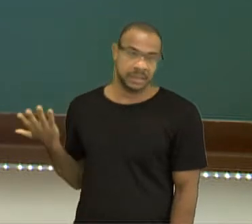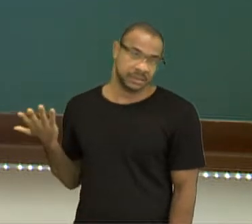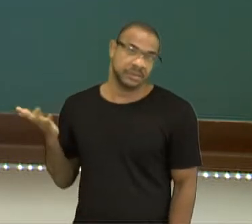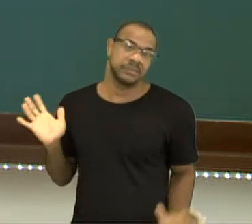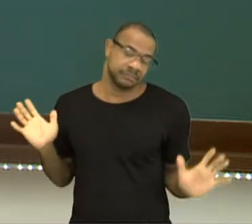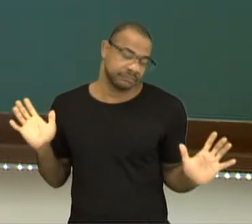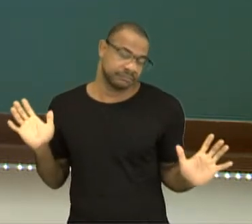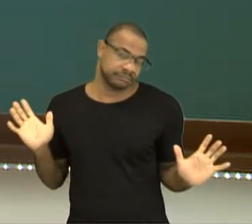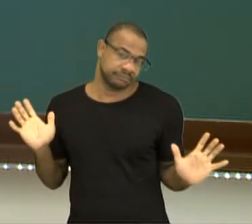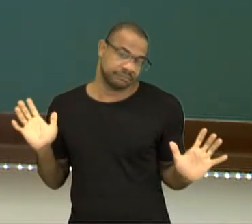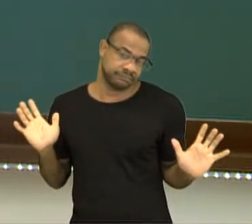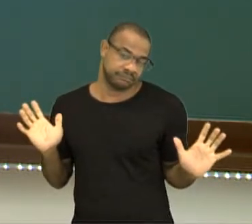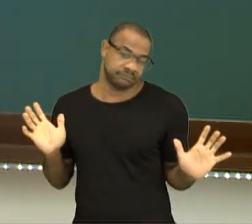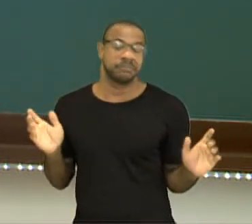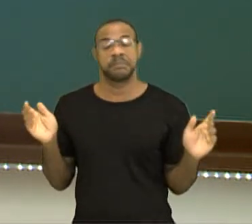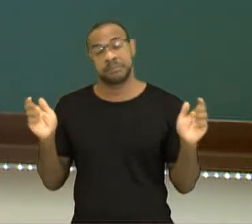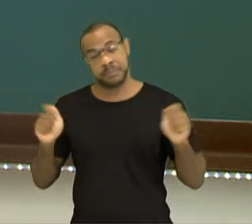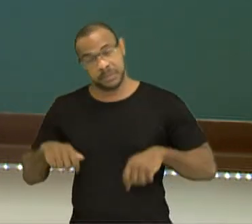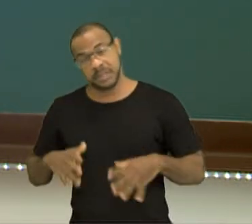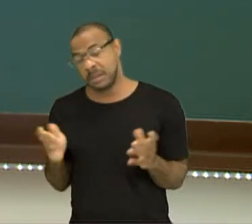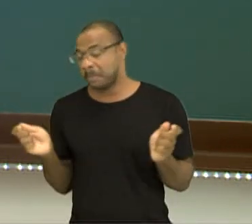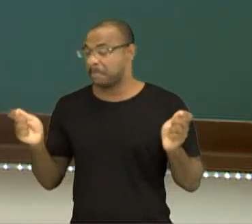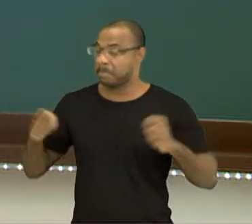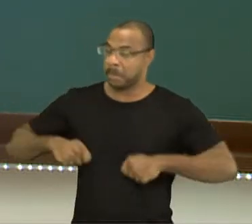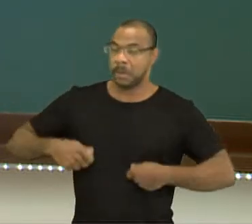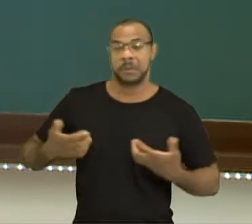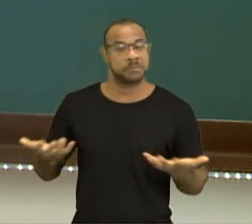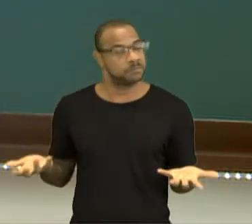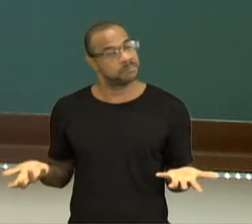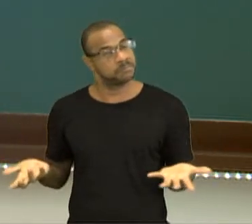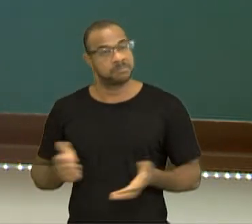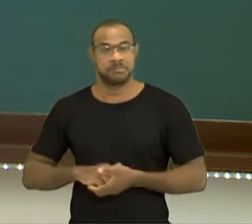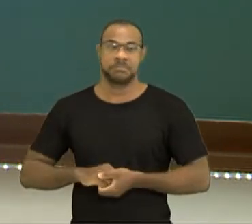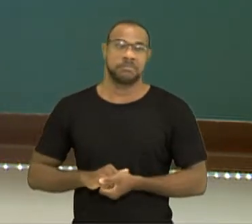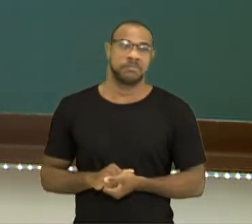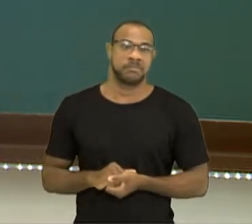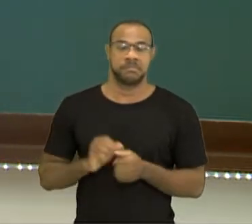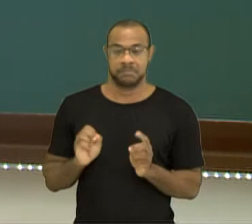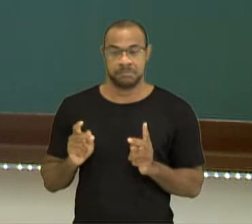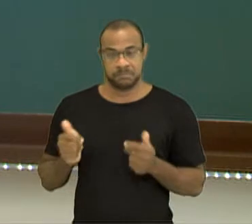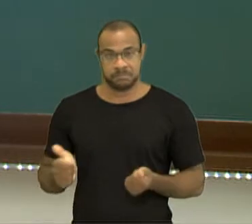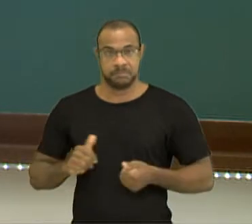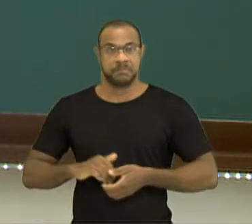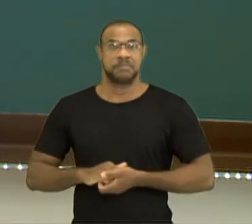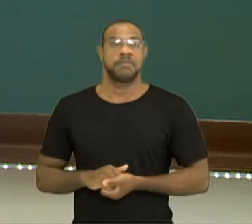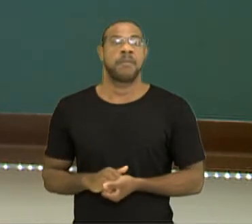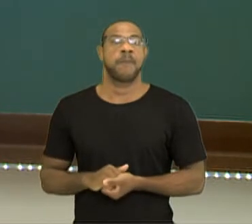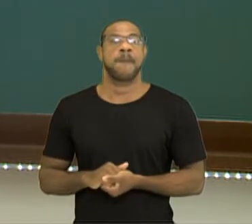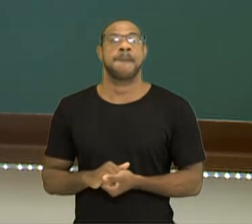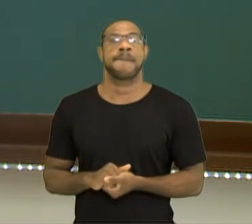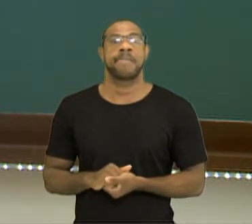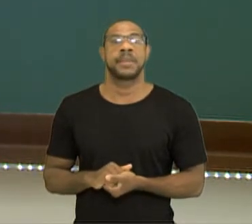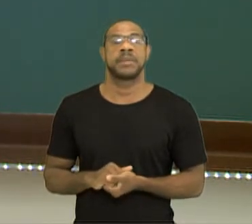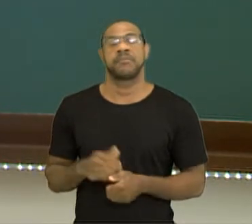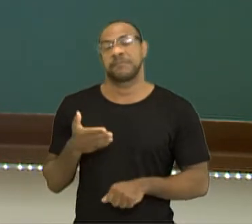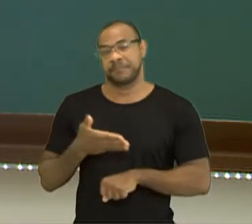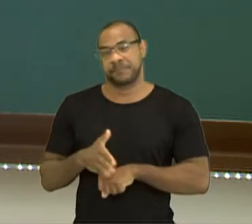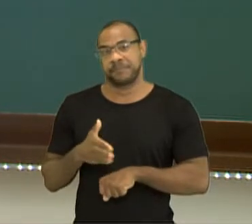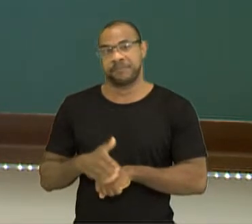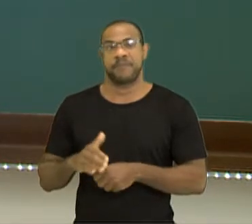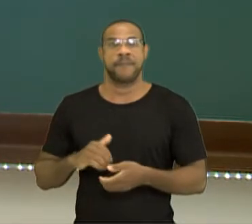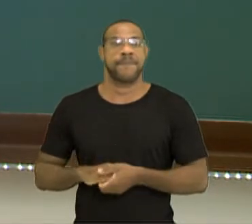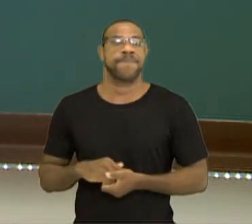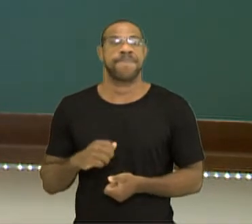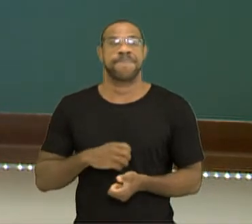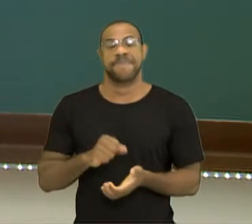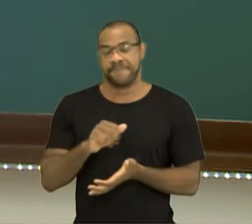fato aquilo aconteceu. Foi uma possibilidade. Ok? Beleza, bora praticar. Eu tenho